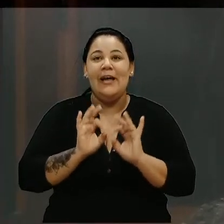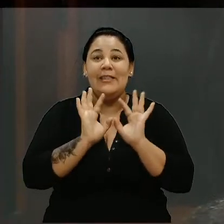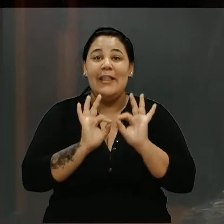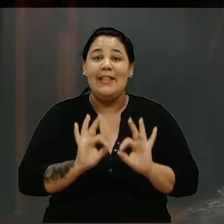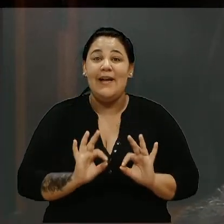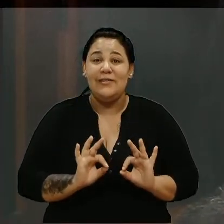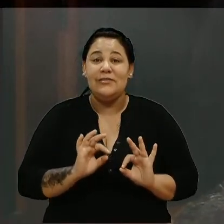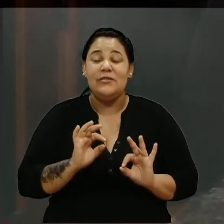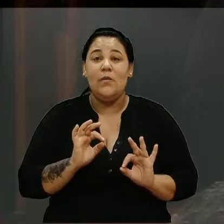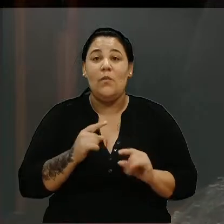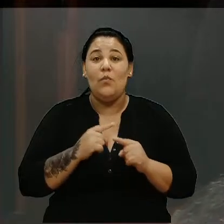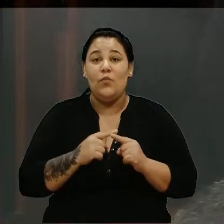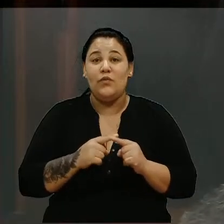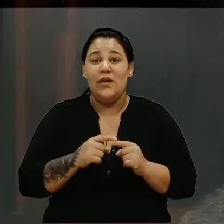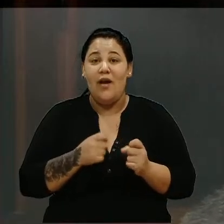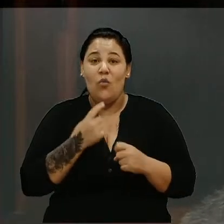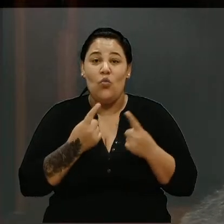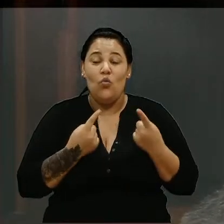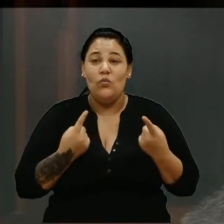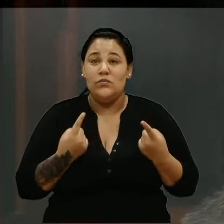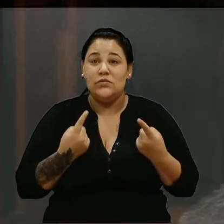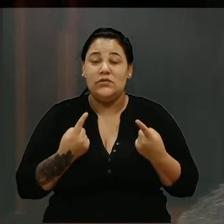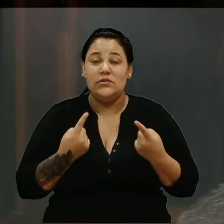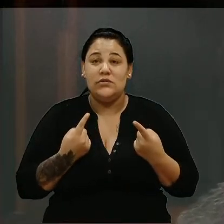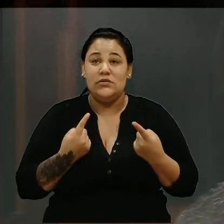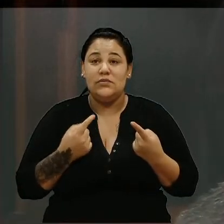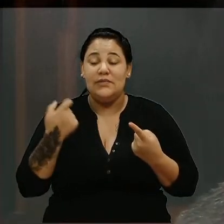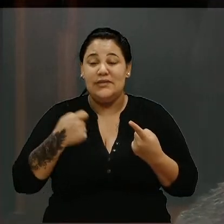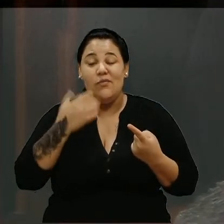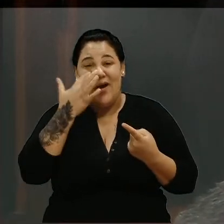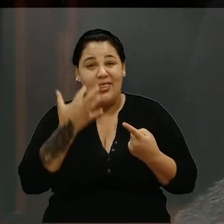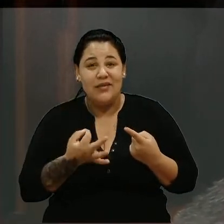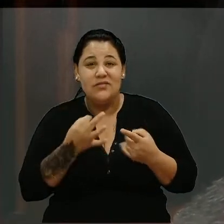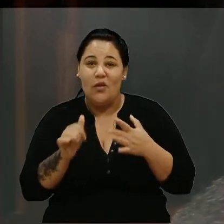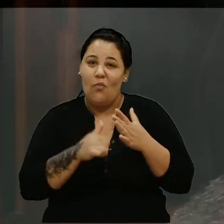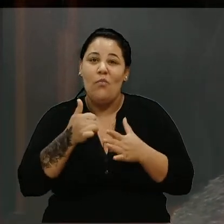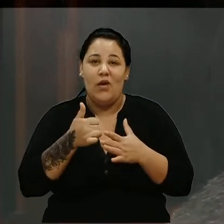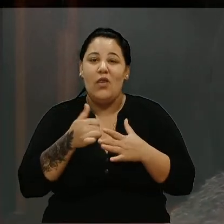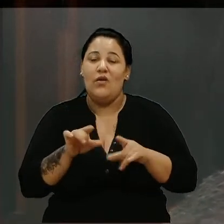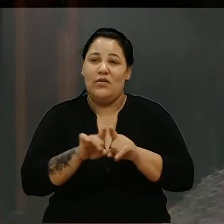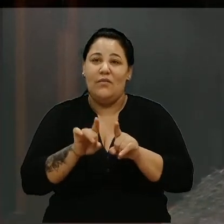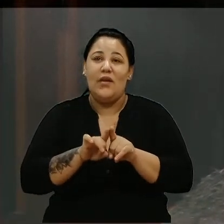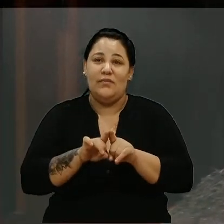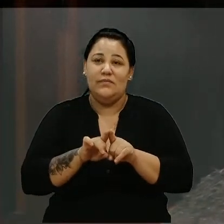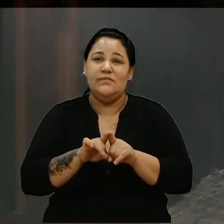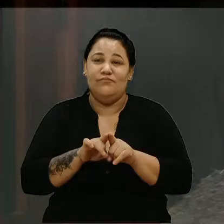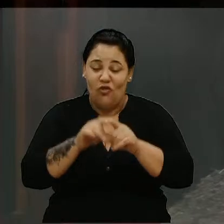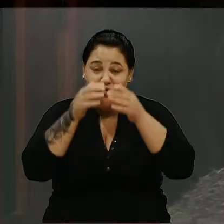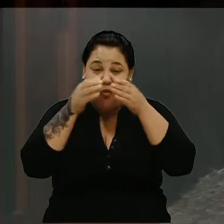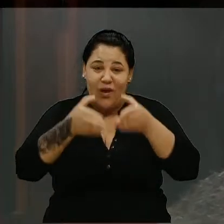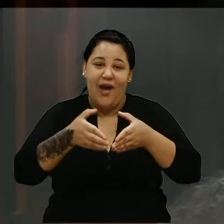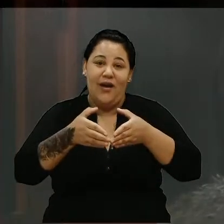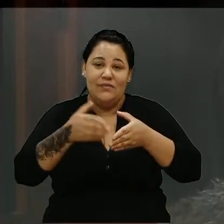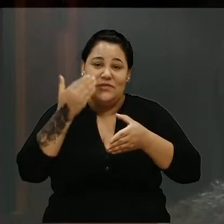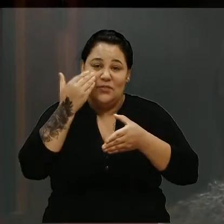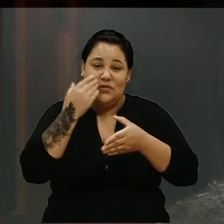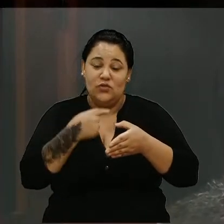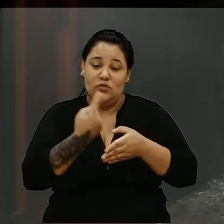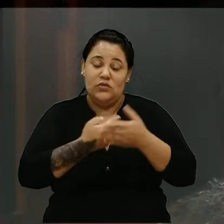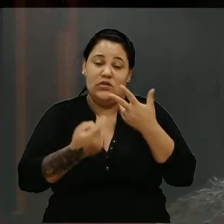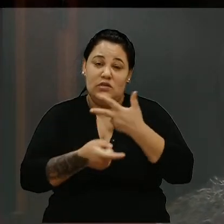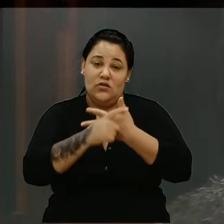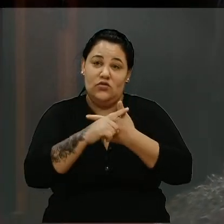um olhar historicamente, mas que hoje precisam, vereadora Rose, de um olhar maior da nossa parte do Executivo, para que a gente